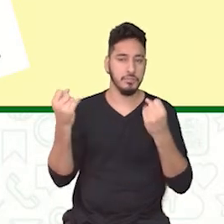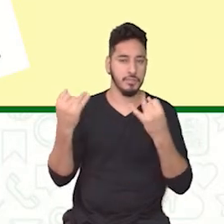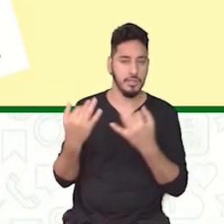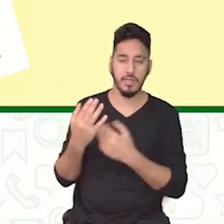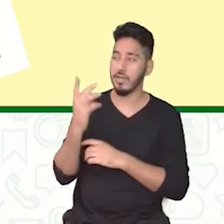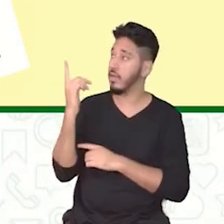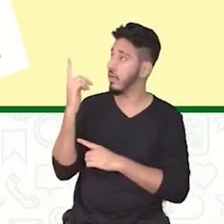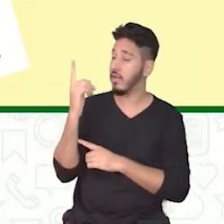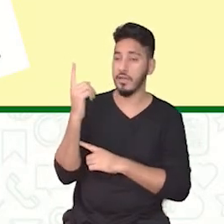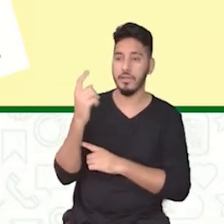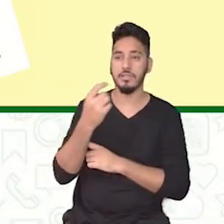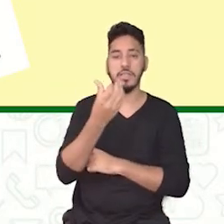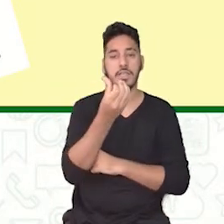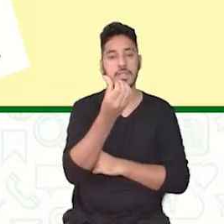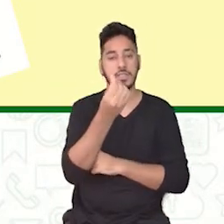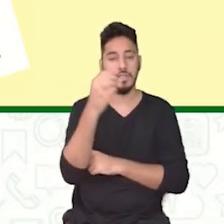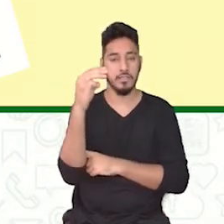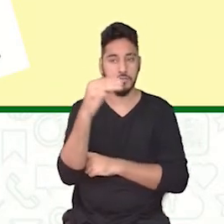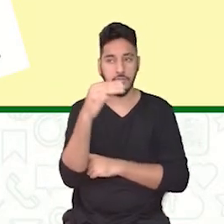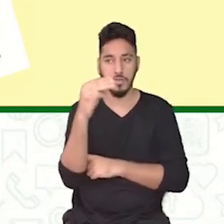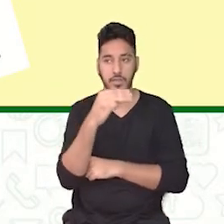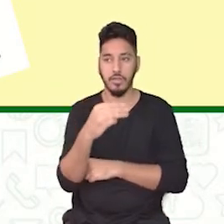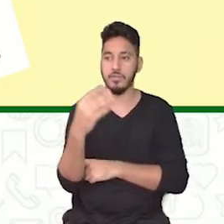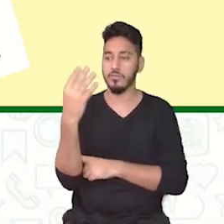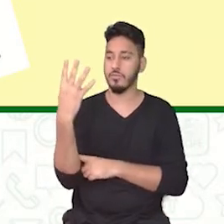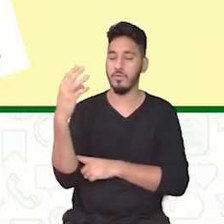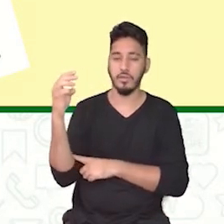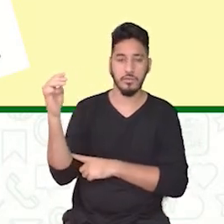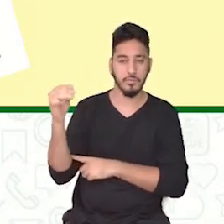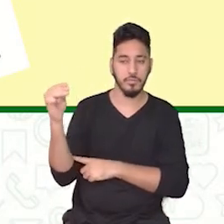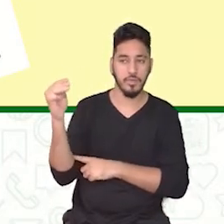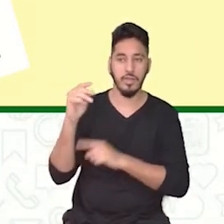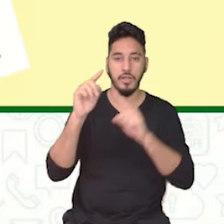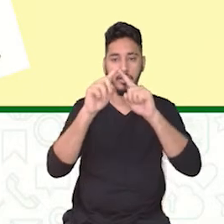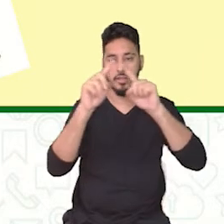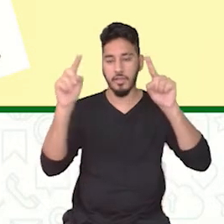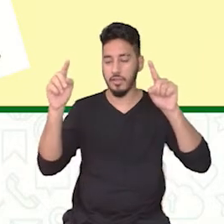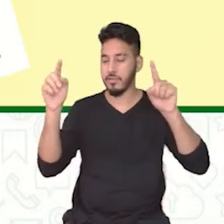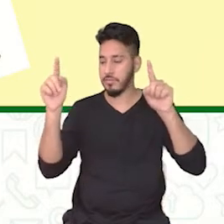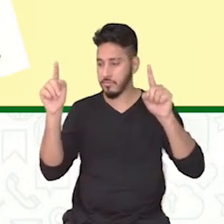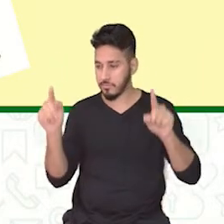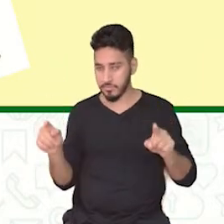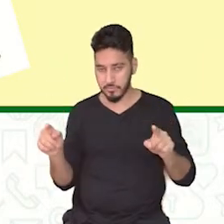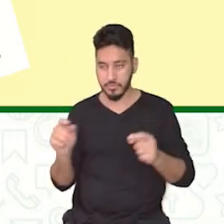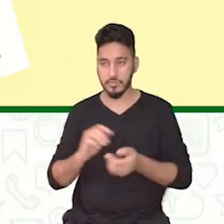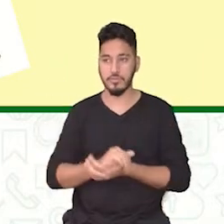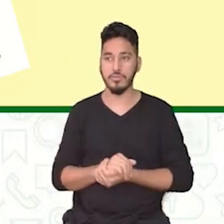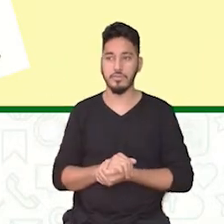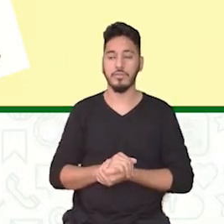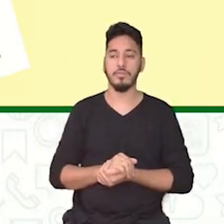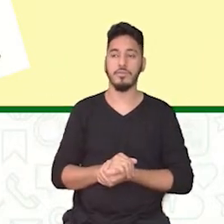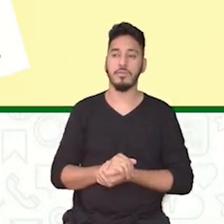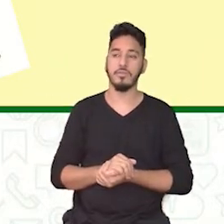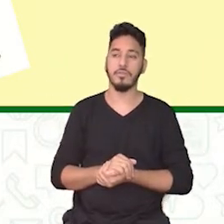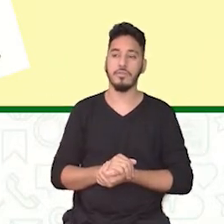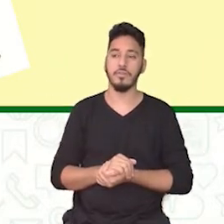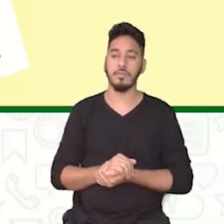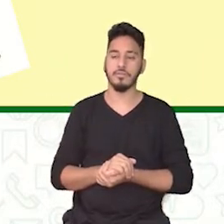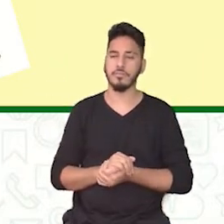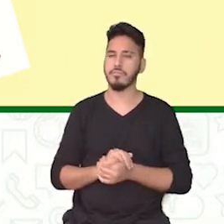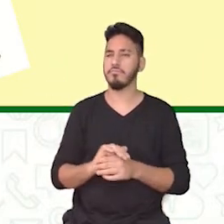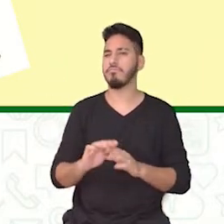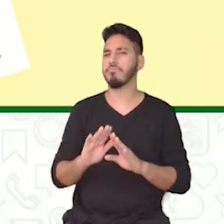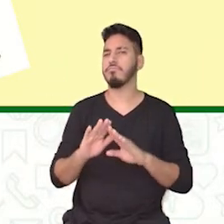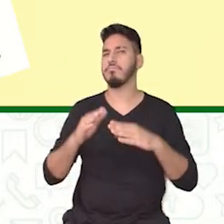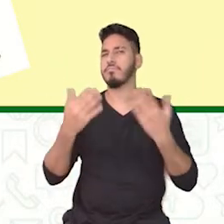sinalizadas, né? 6 metros e 4 metros, né? Nos lados, nas laterais, é isso? E qual